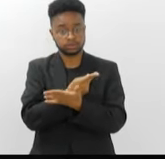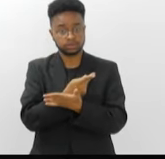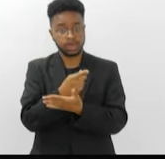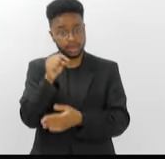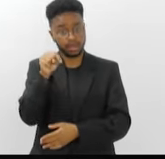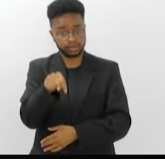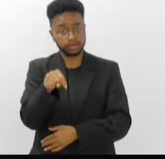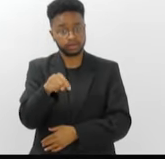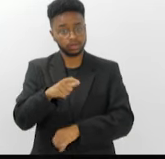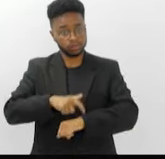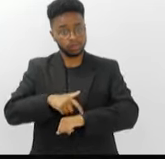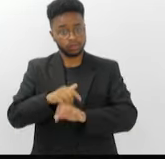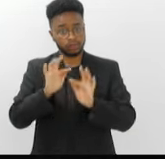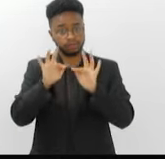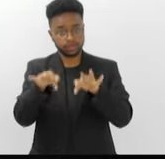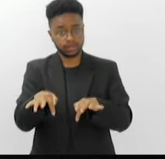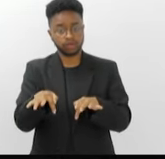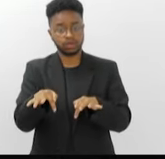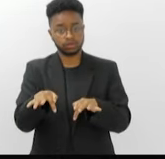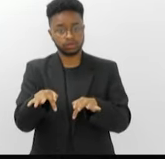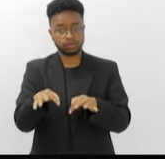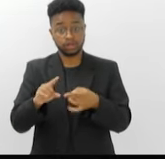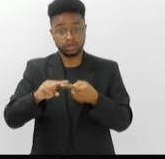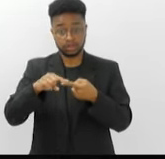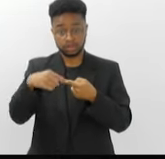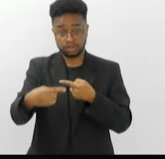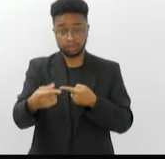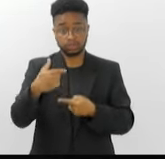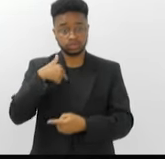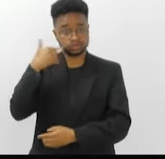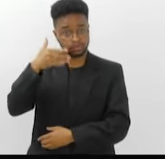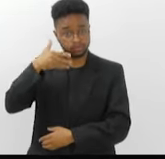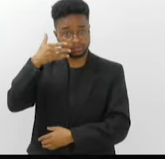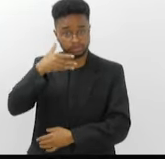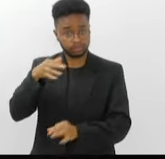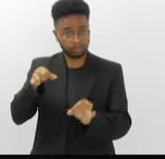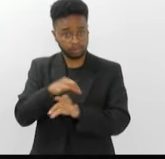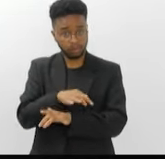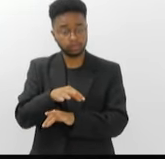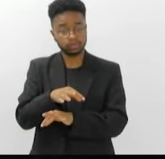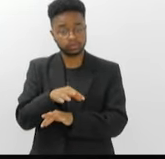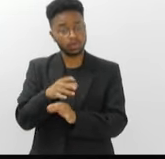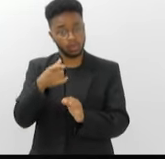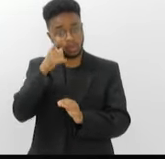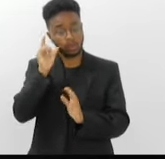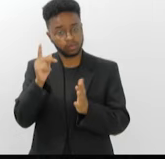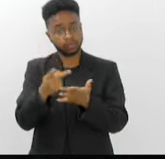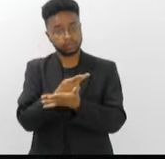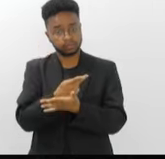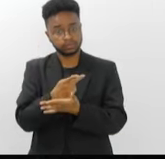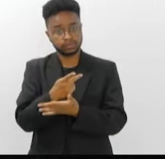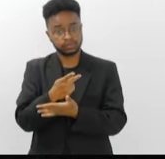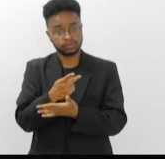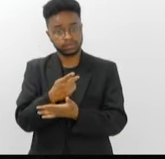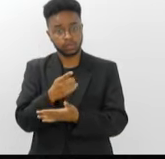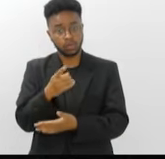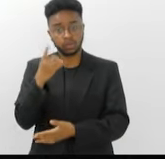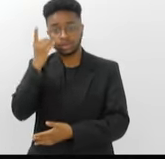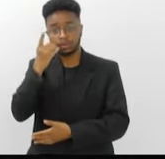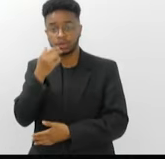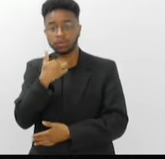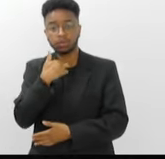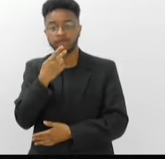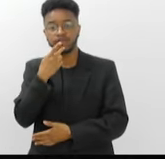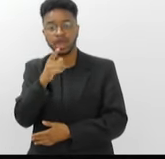Nesse expediente final, depois que eu fiz o uso da palavra, um deputado não pode chamar o outro